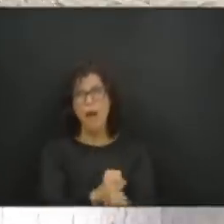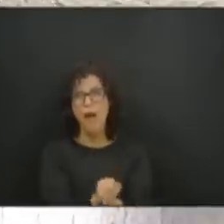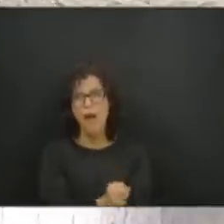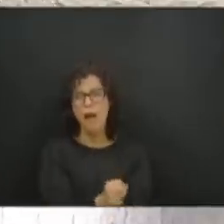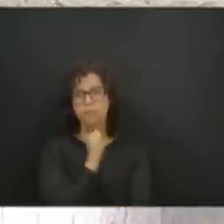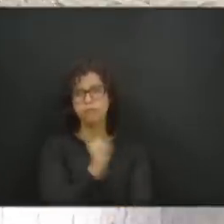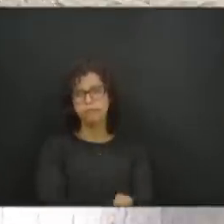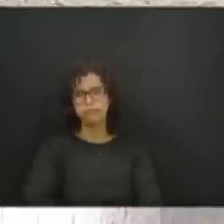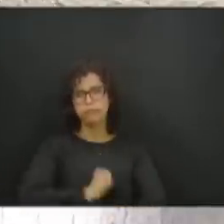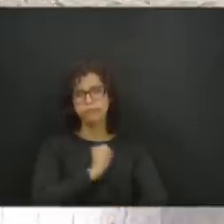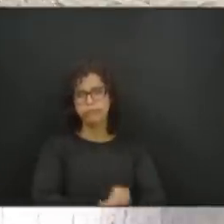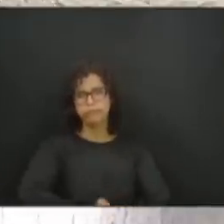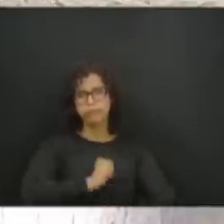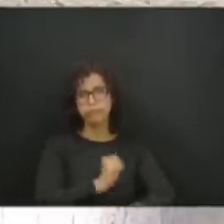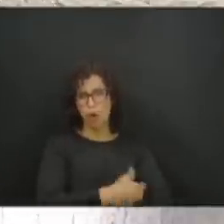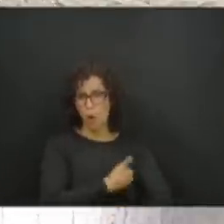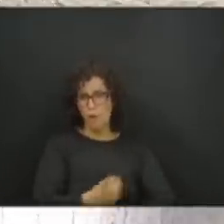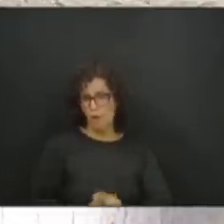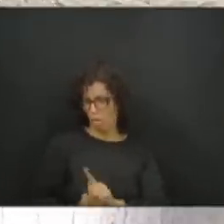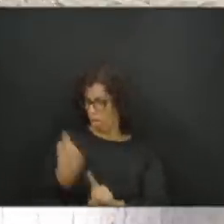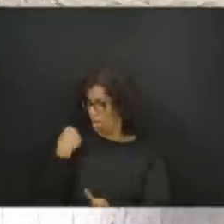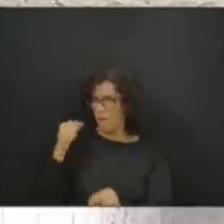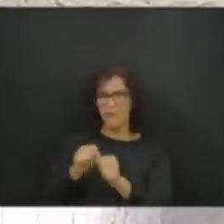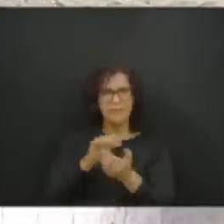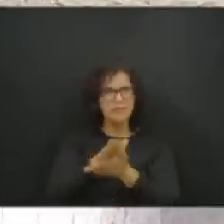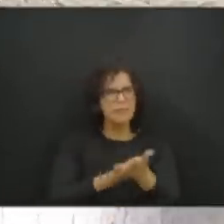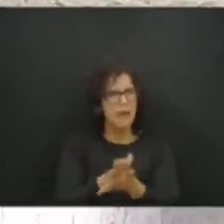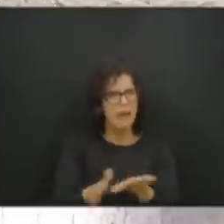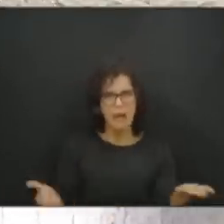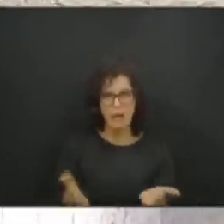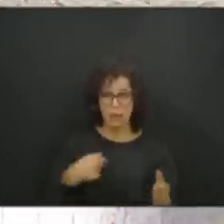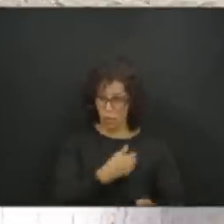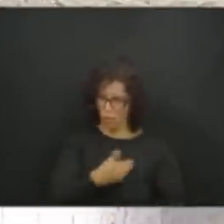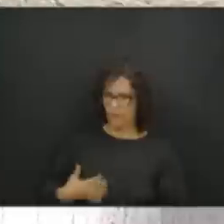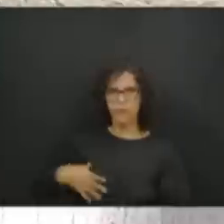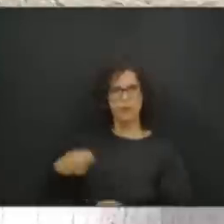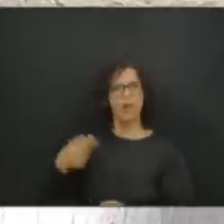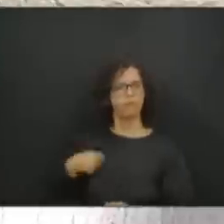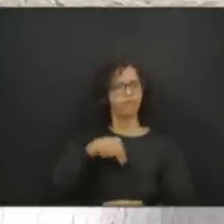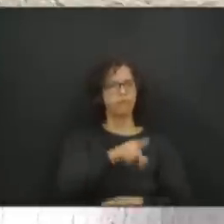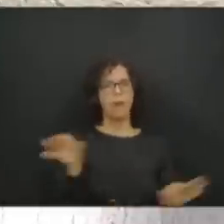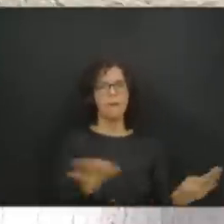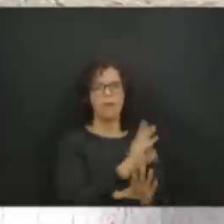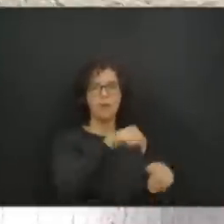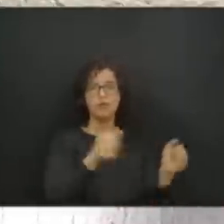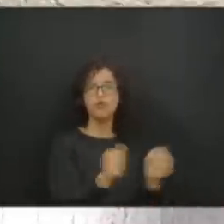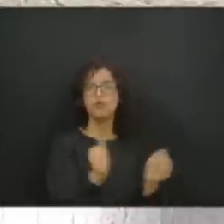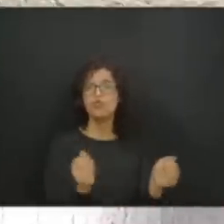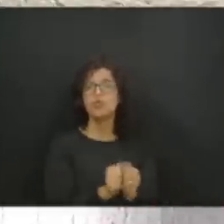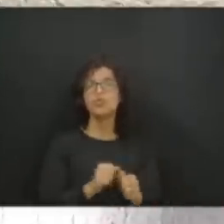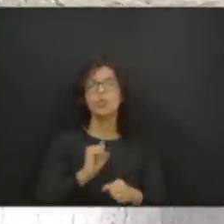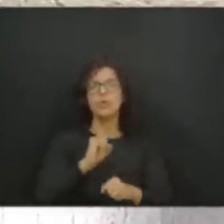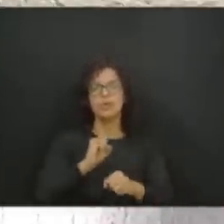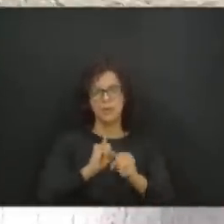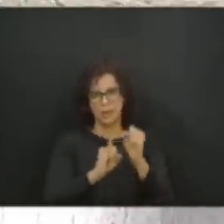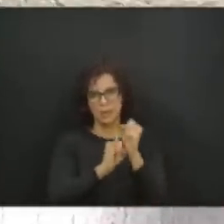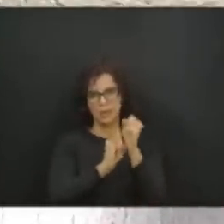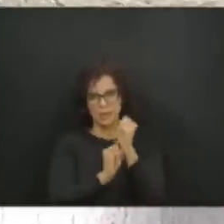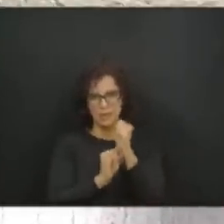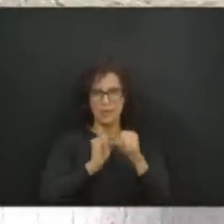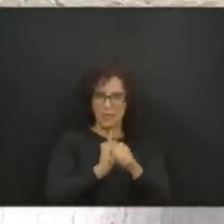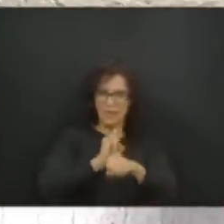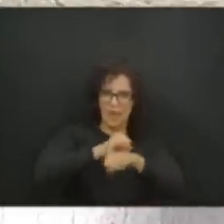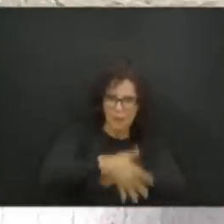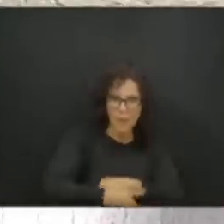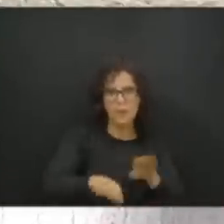anos governadores que não tiveram a capacidade de fazer o governador Ratinho Junior com o governo federal Itaipu realizou